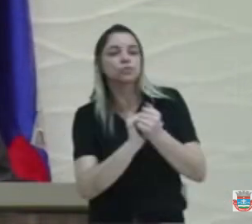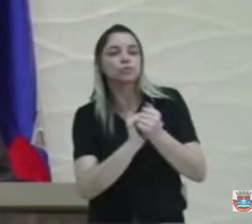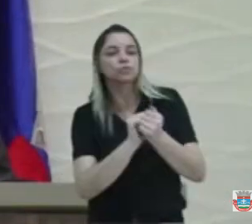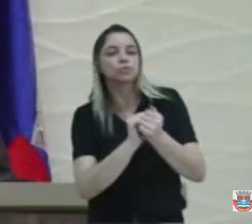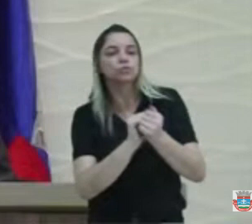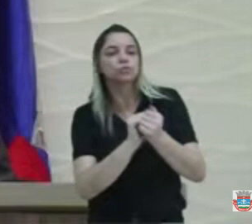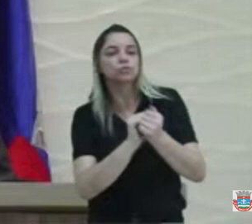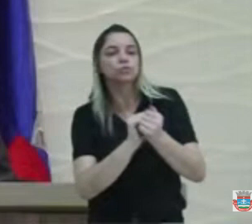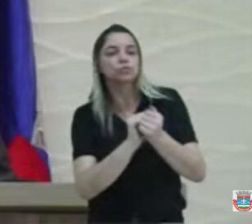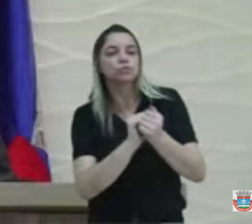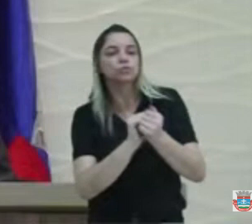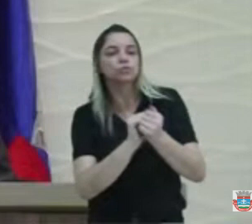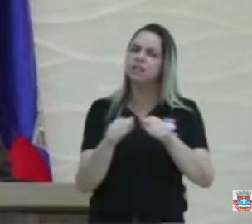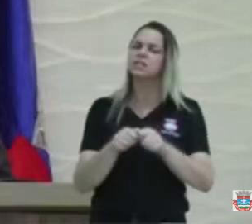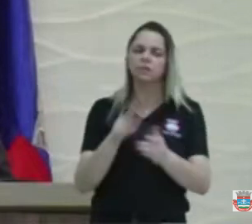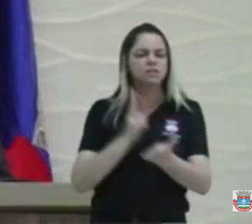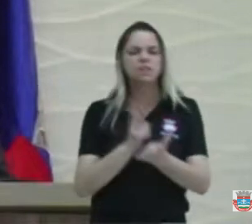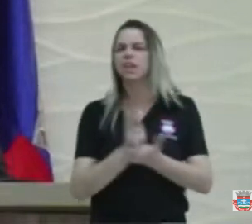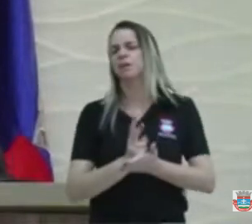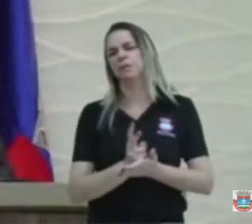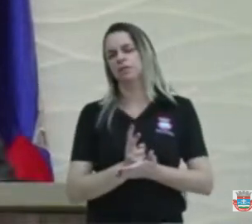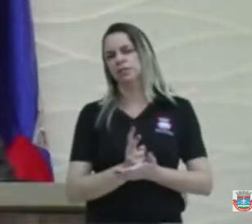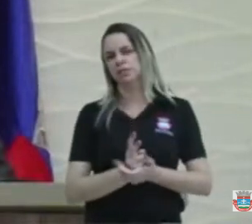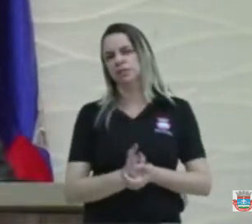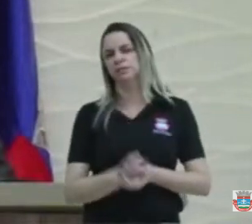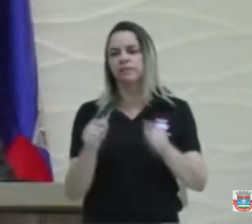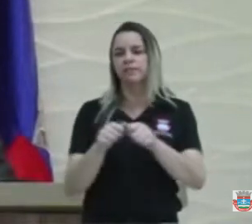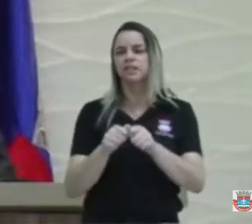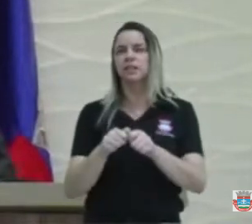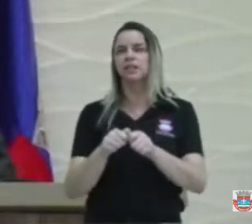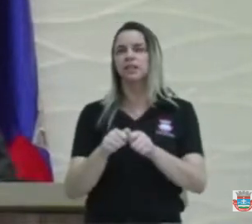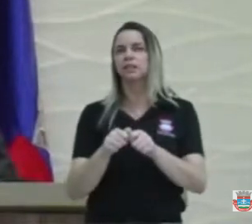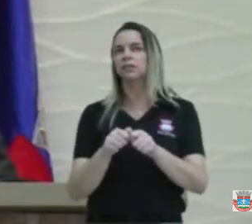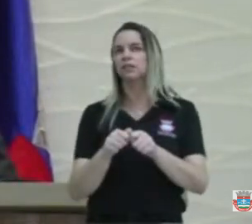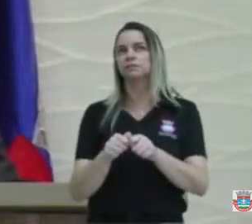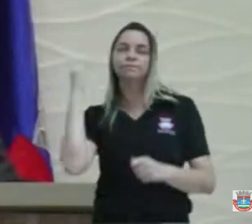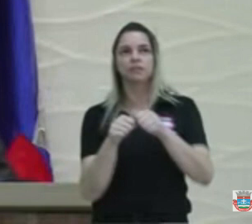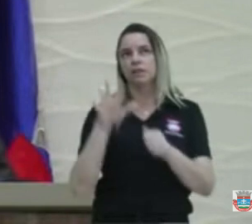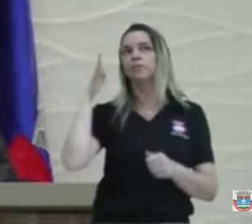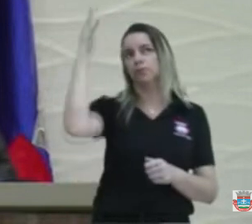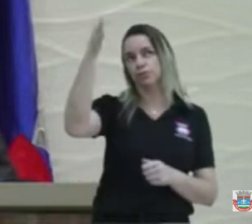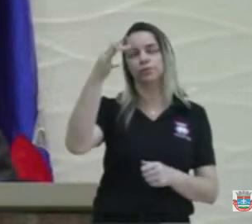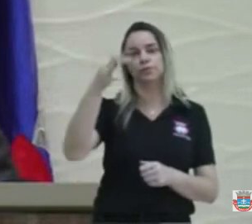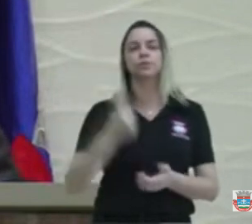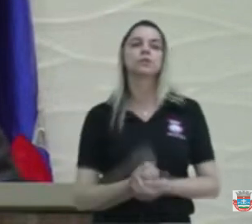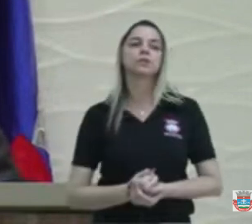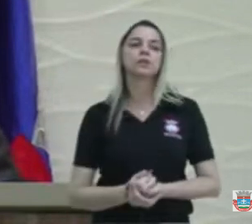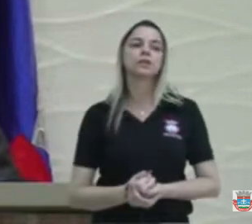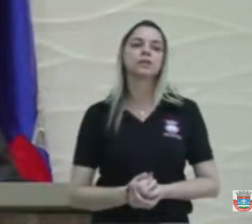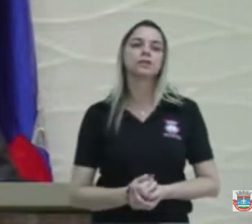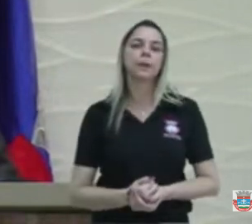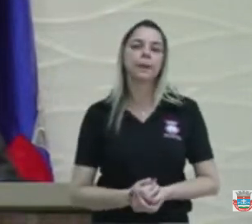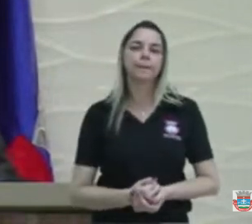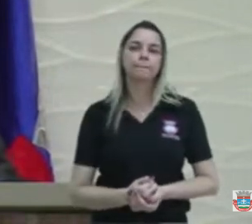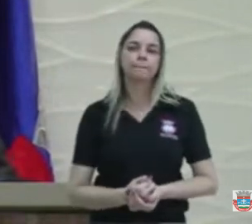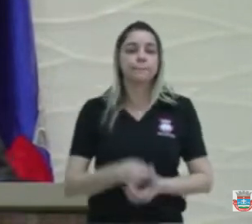está fazendo o que sempre fez, o que vai fazer e o que irá fazer com mais afinco ainda, sem ser dever, sem